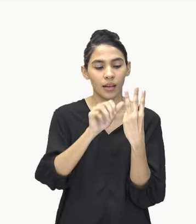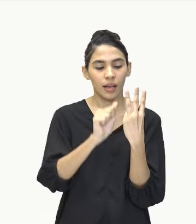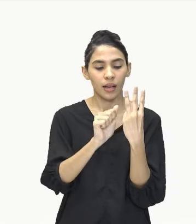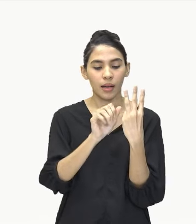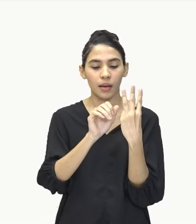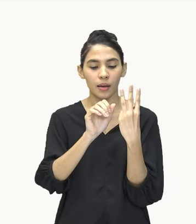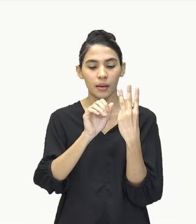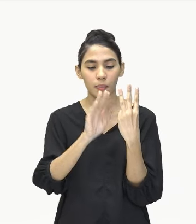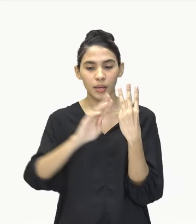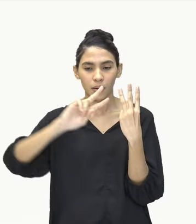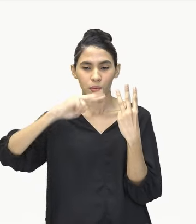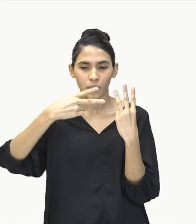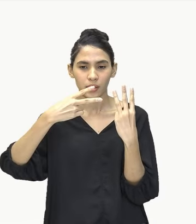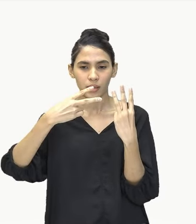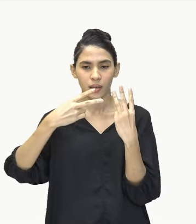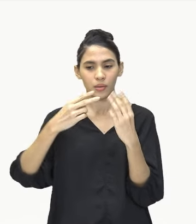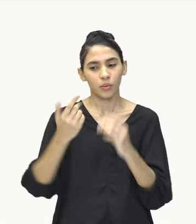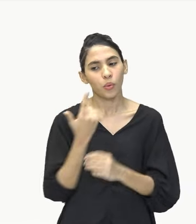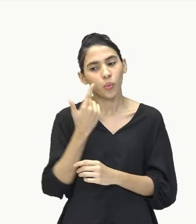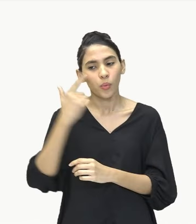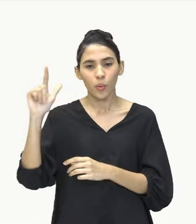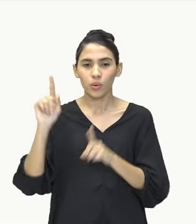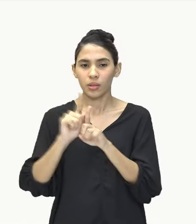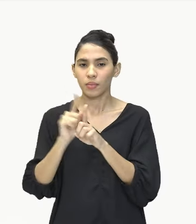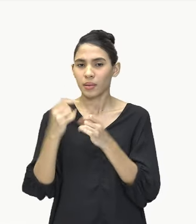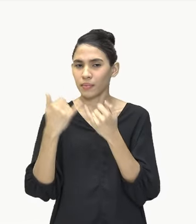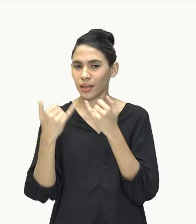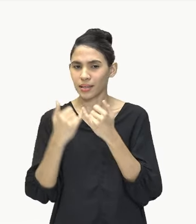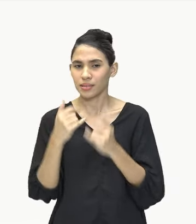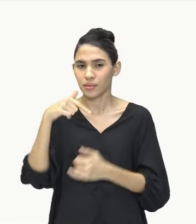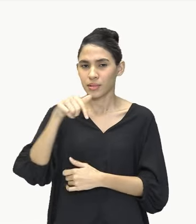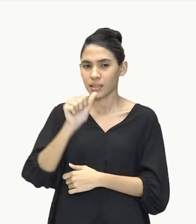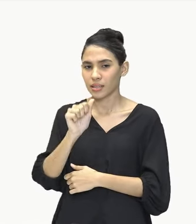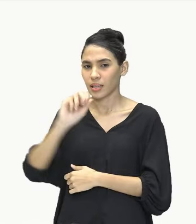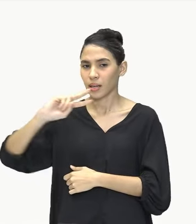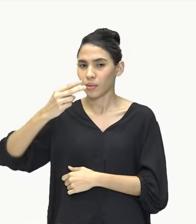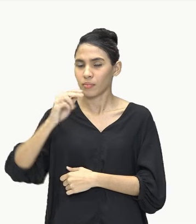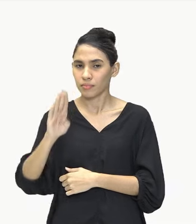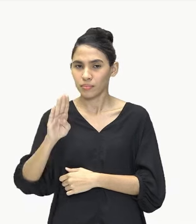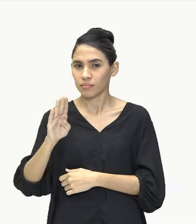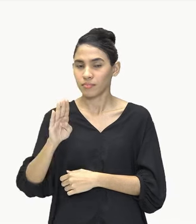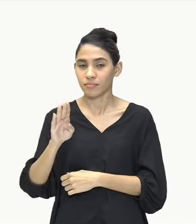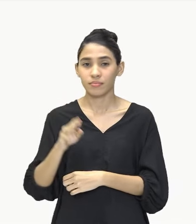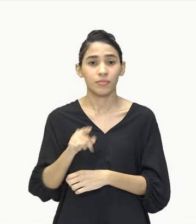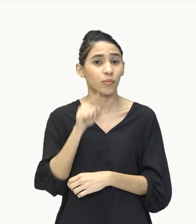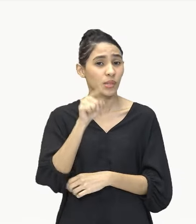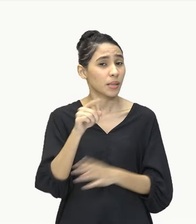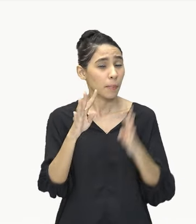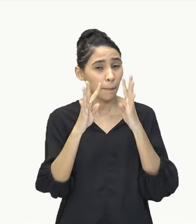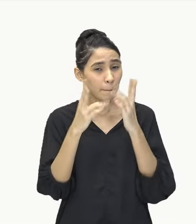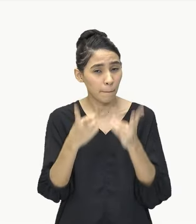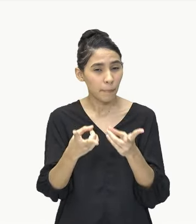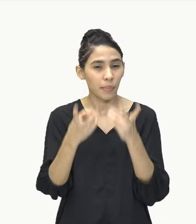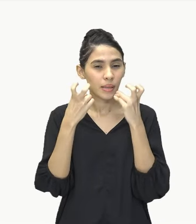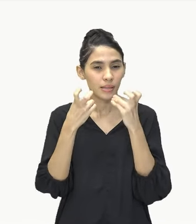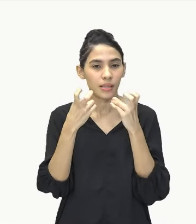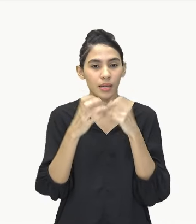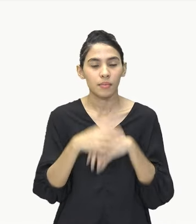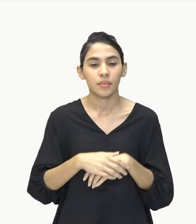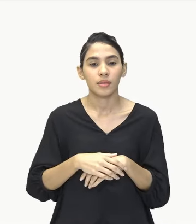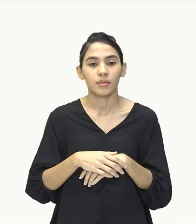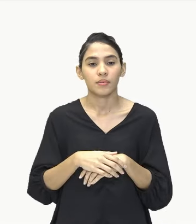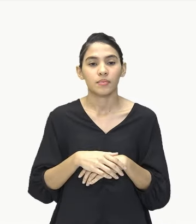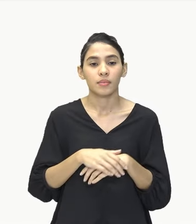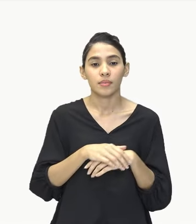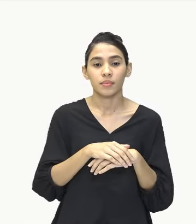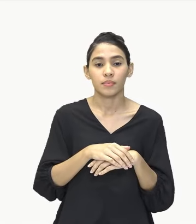3AB ao quadrado, que vai ser semelhante do 7 ao quadrado B. Perceba que quem está elevado